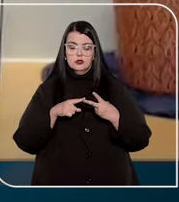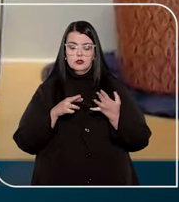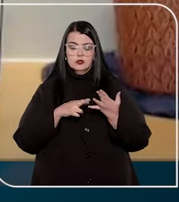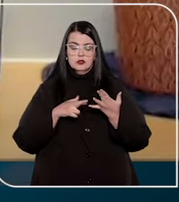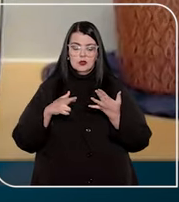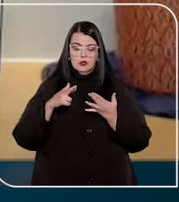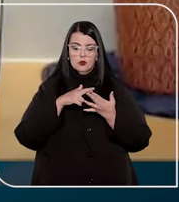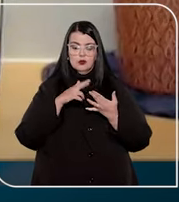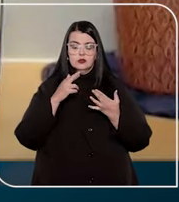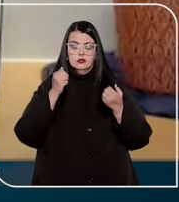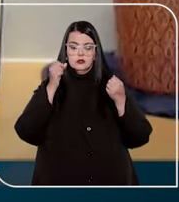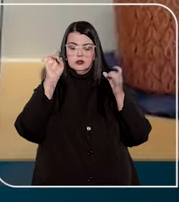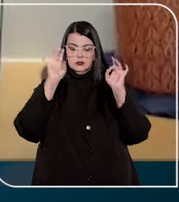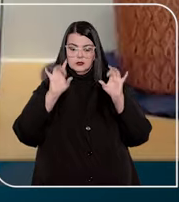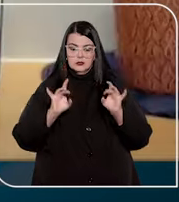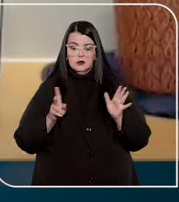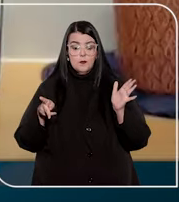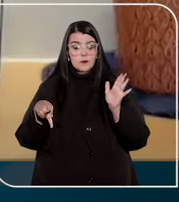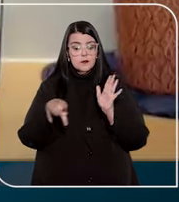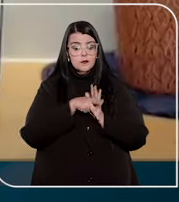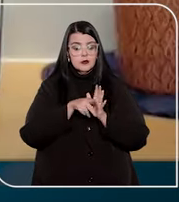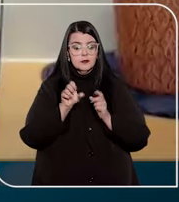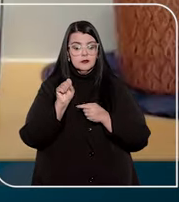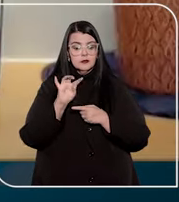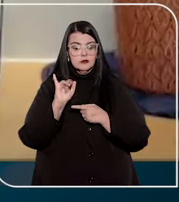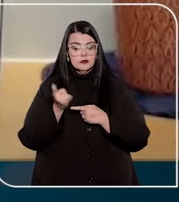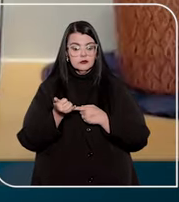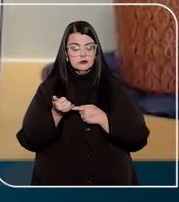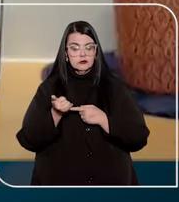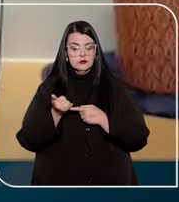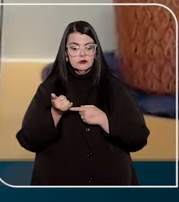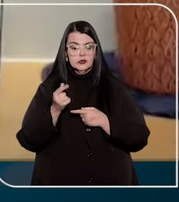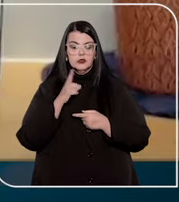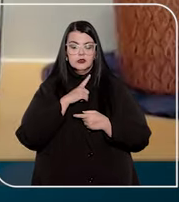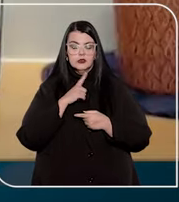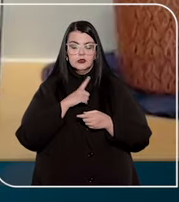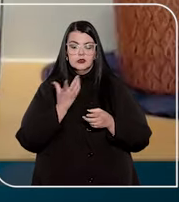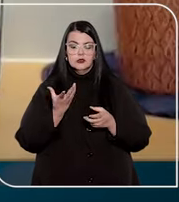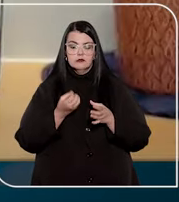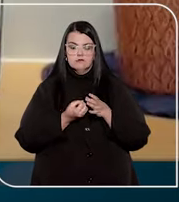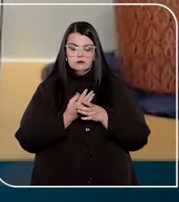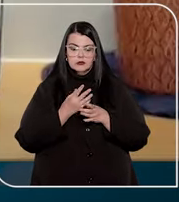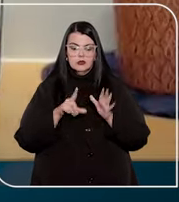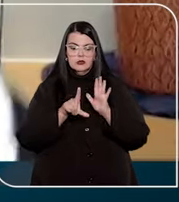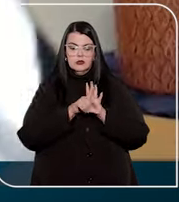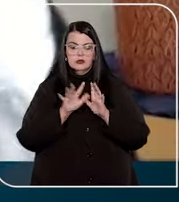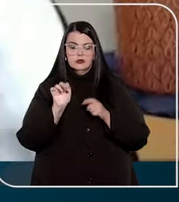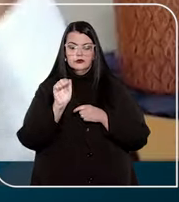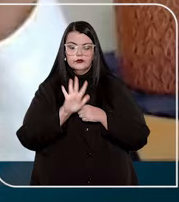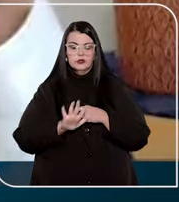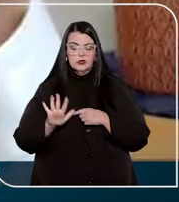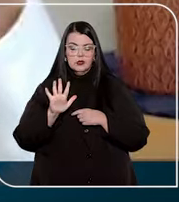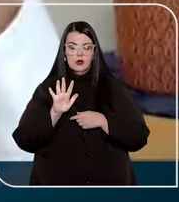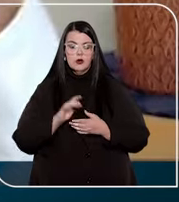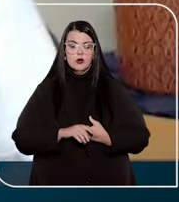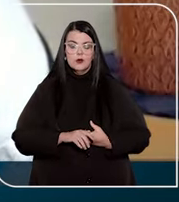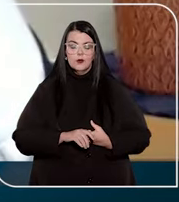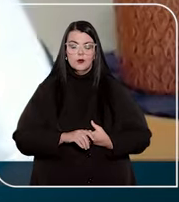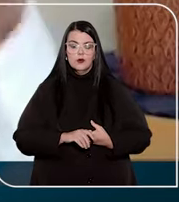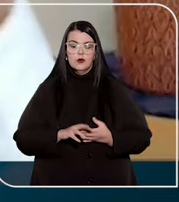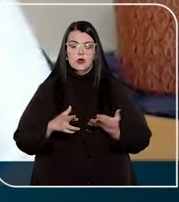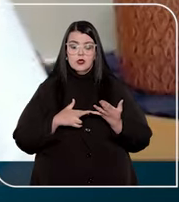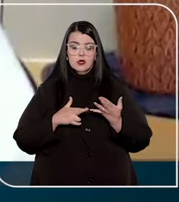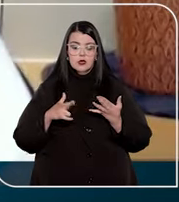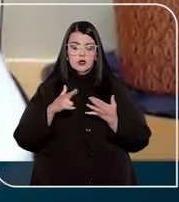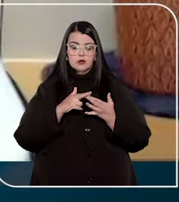recurso especial para o STJ, caso tenha surgido uma violação à lei federal, e um recurso extraordinário